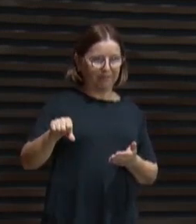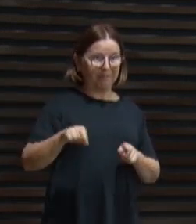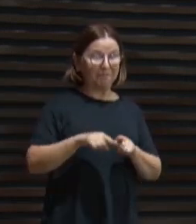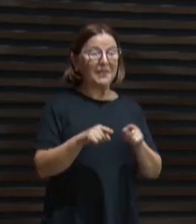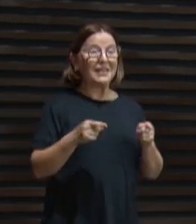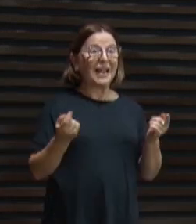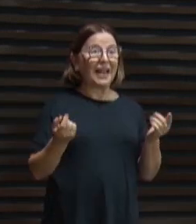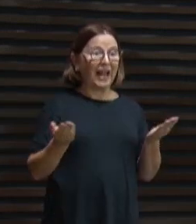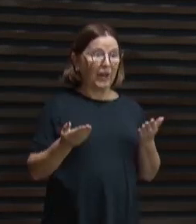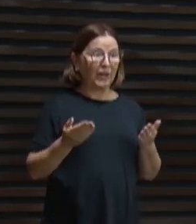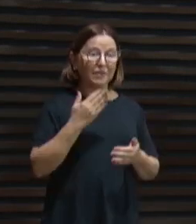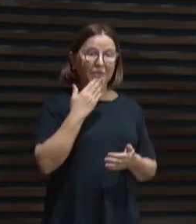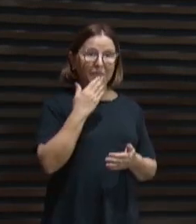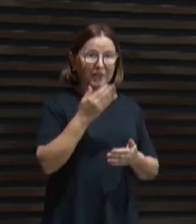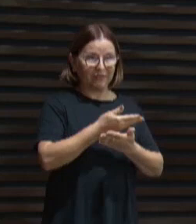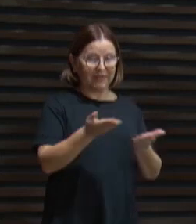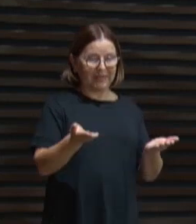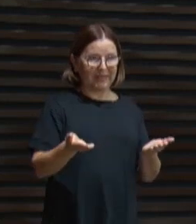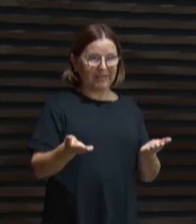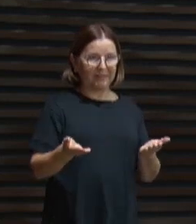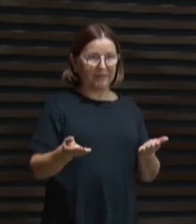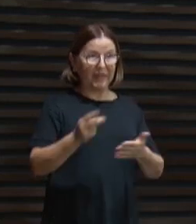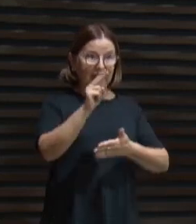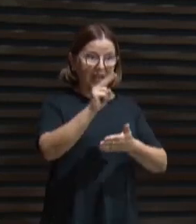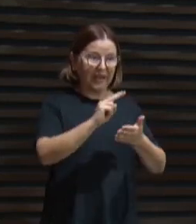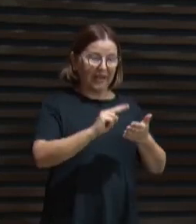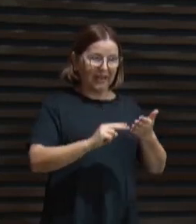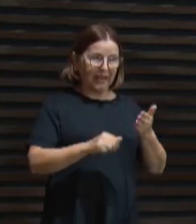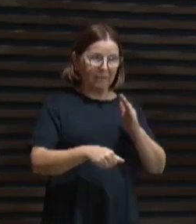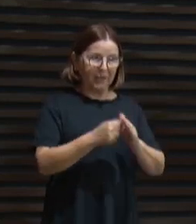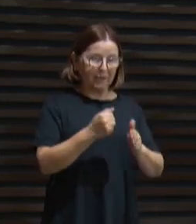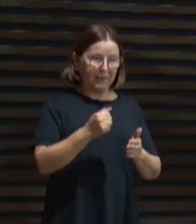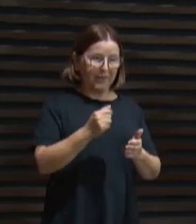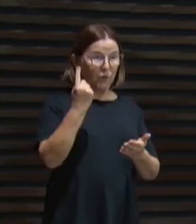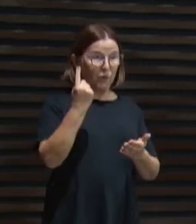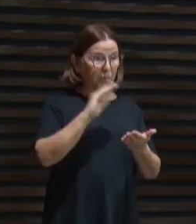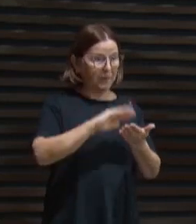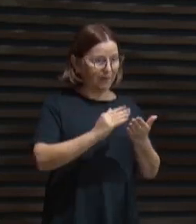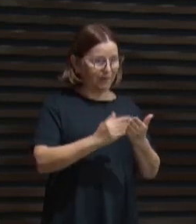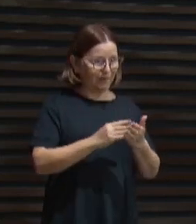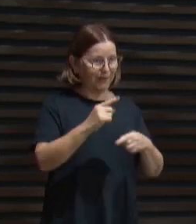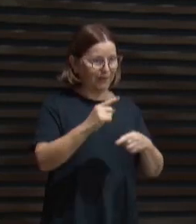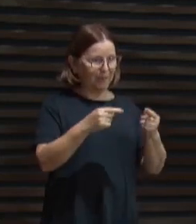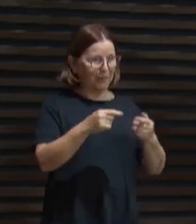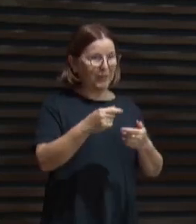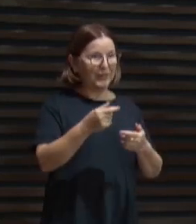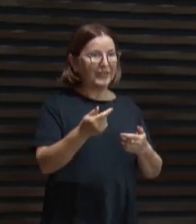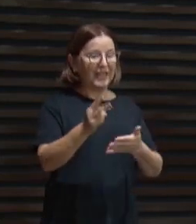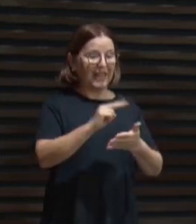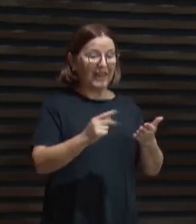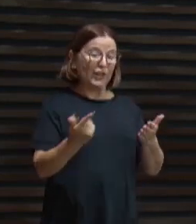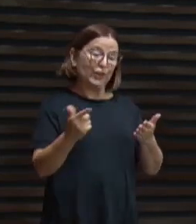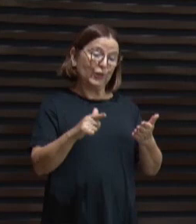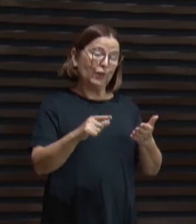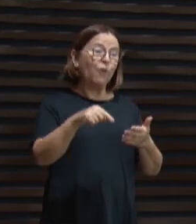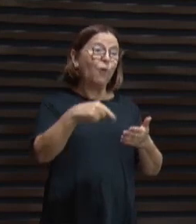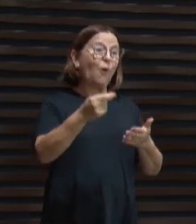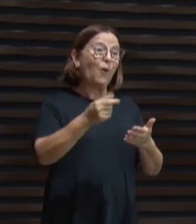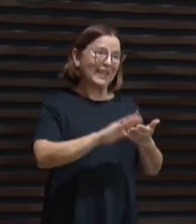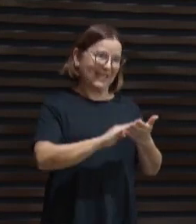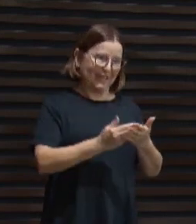você. Não, vamos ler primeiro na versão, depois a gente lê na outra. 1 Coríntios 1, 26